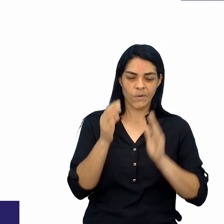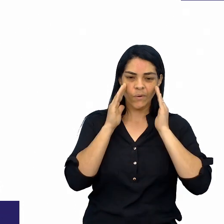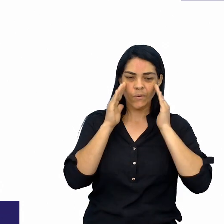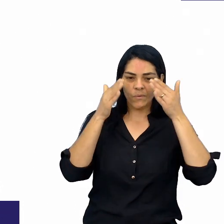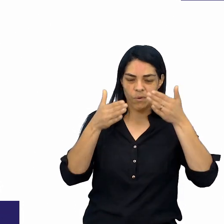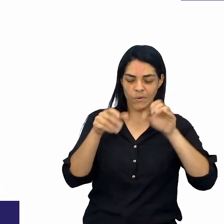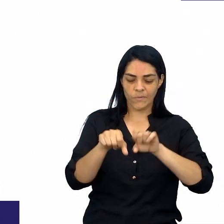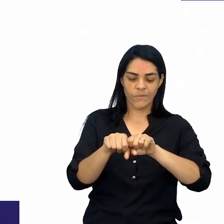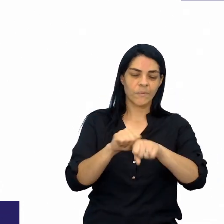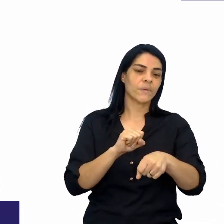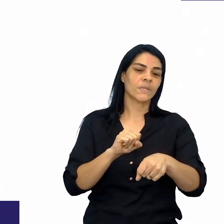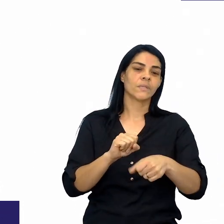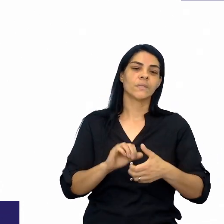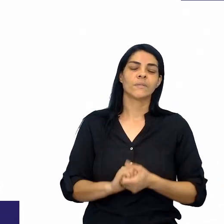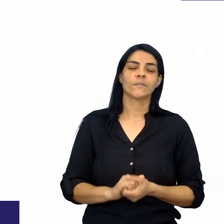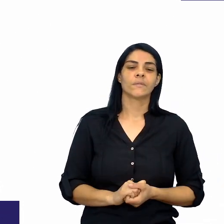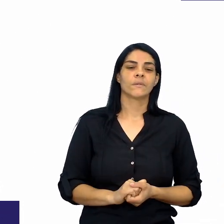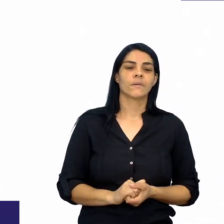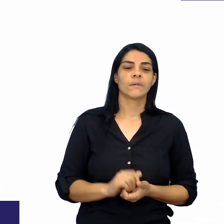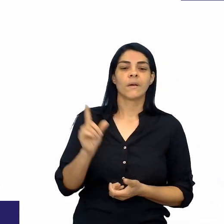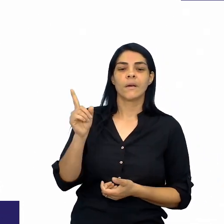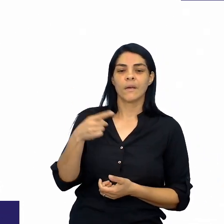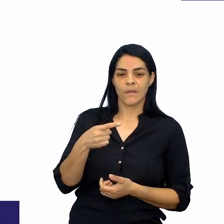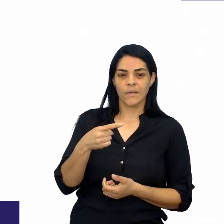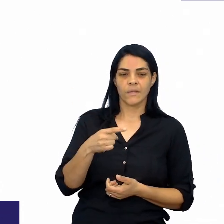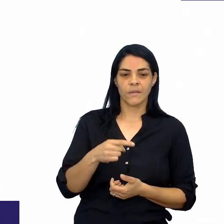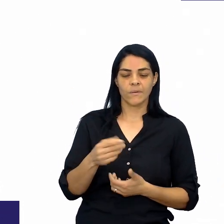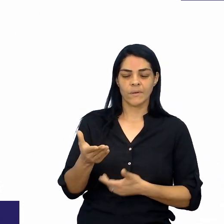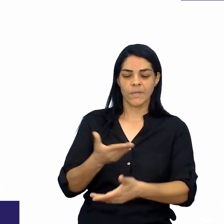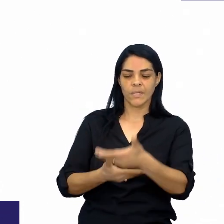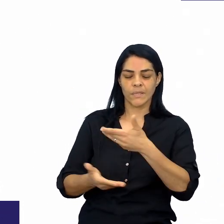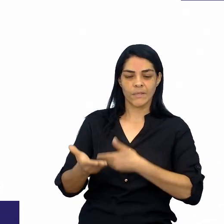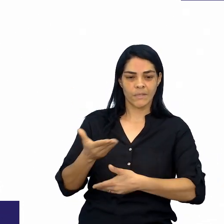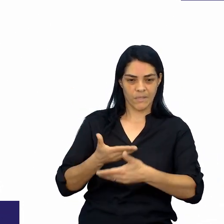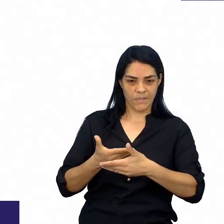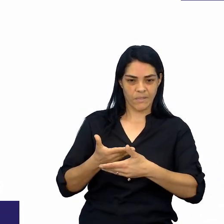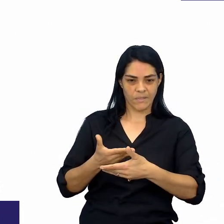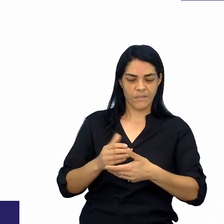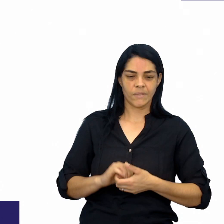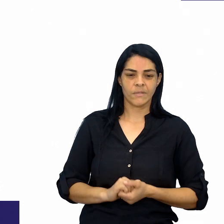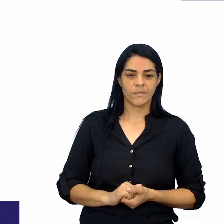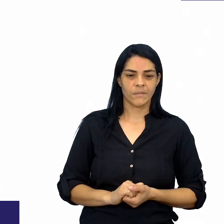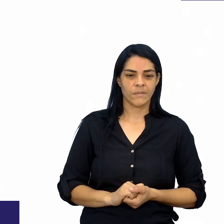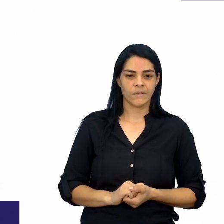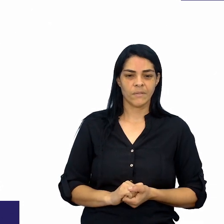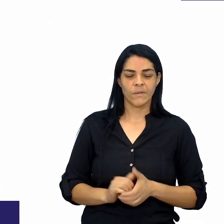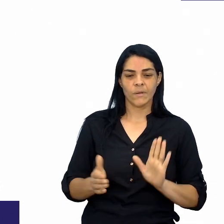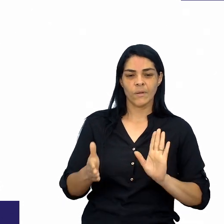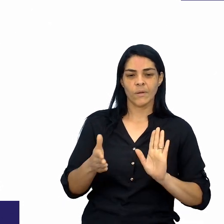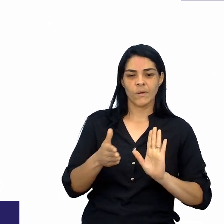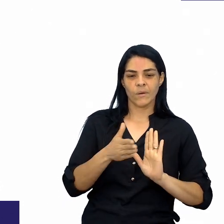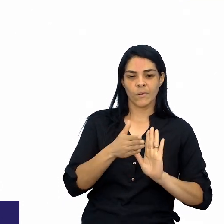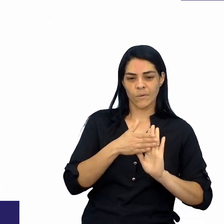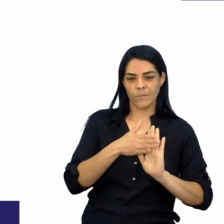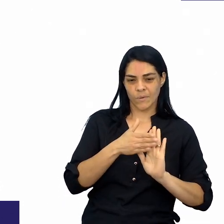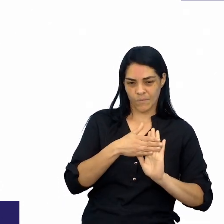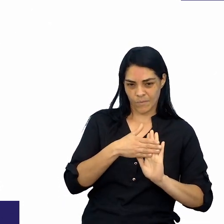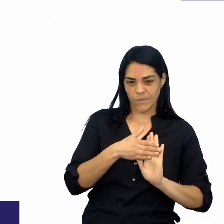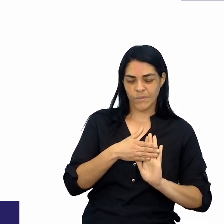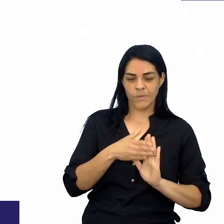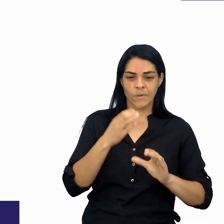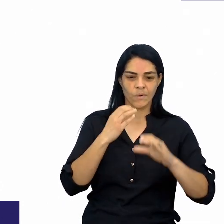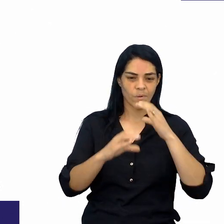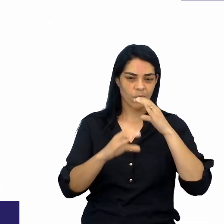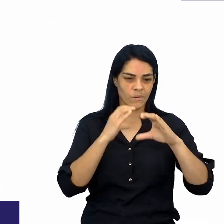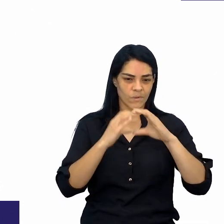foco formativo foi a interação entre os propósitos